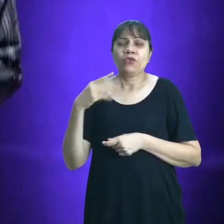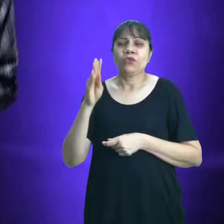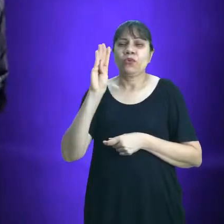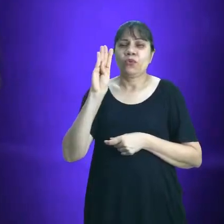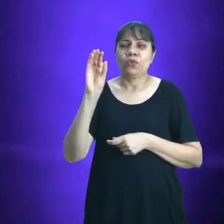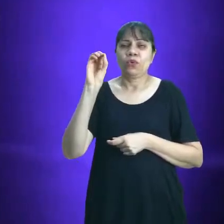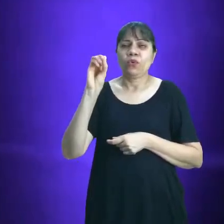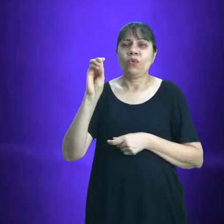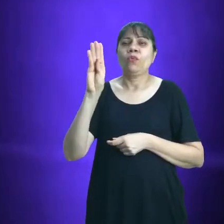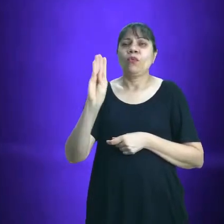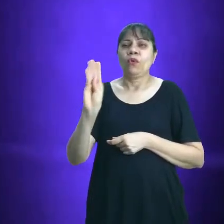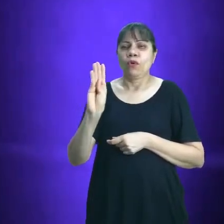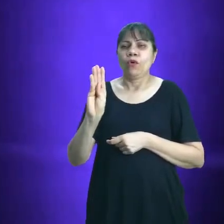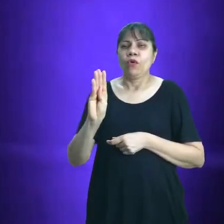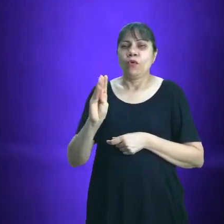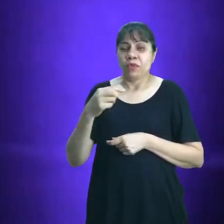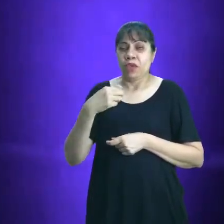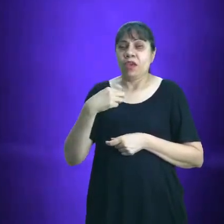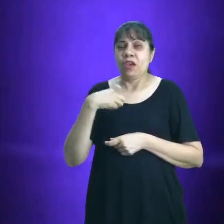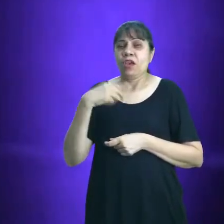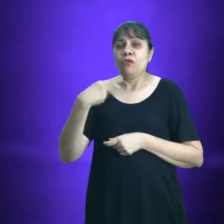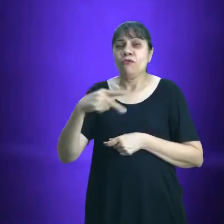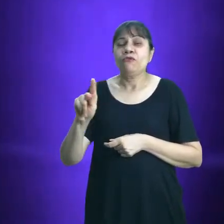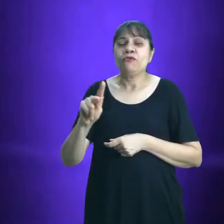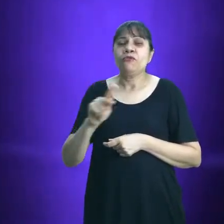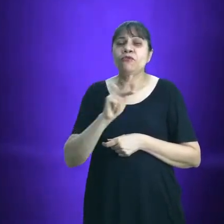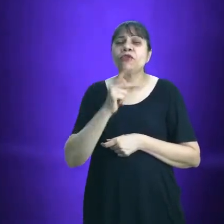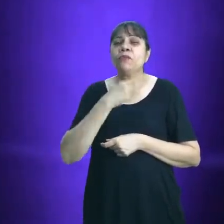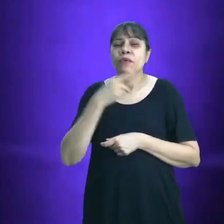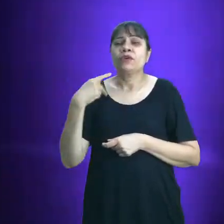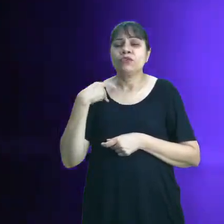filha dele. Hoje ela me ama.